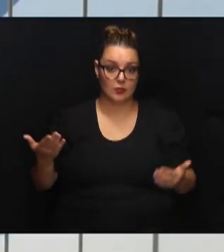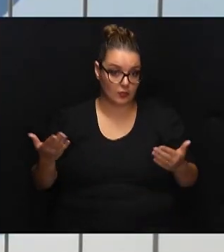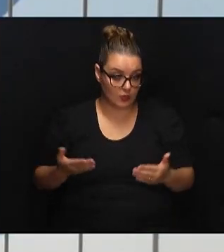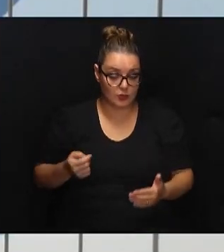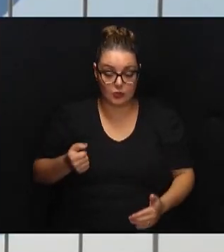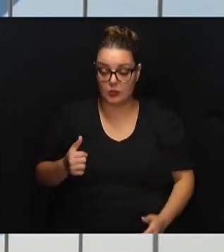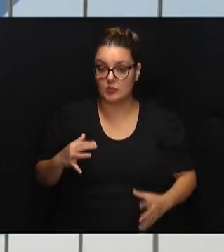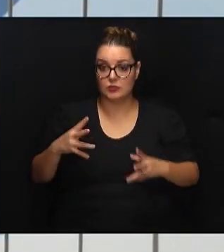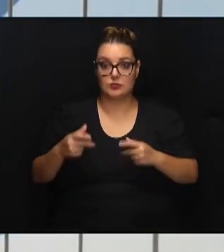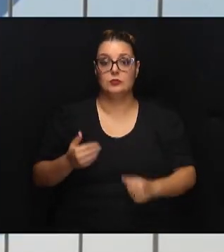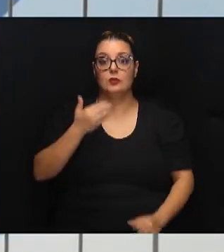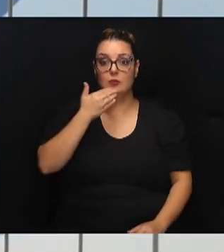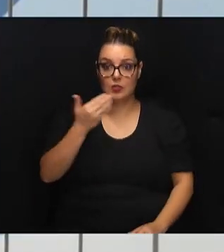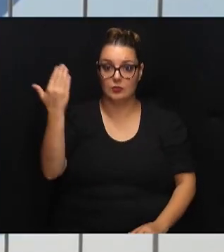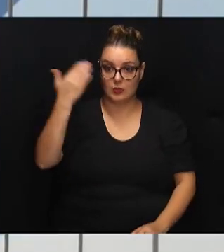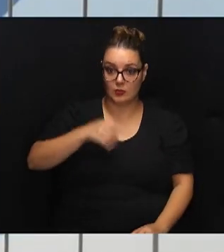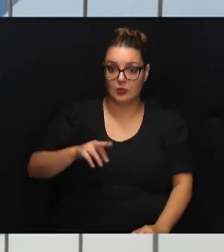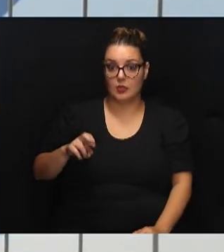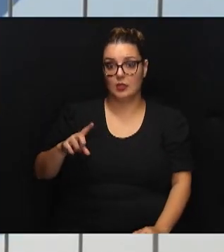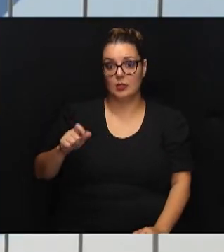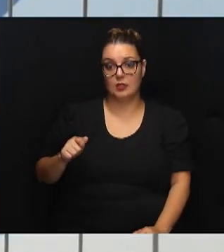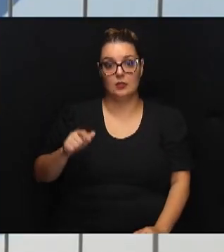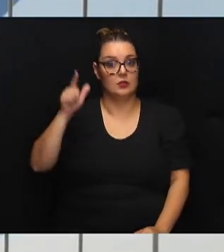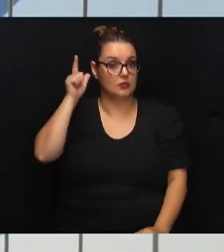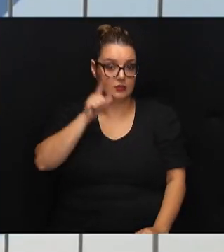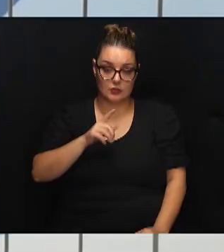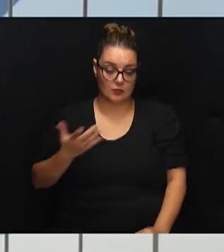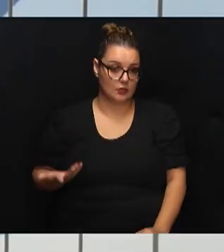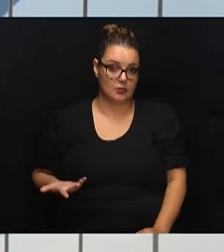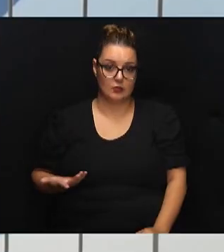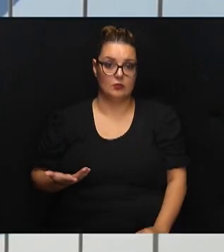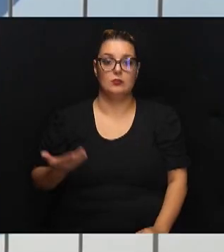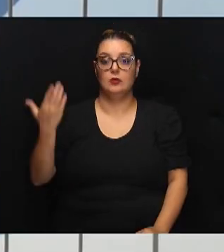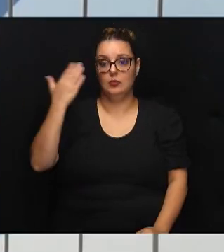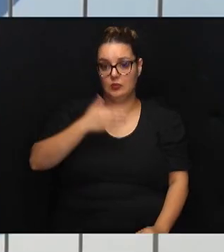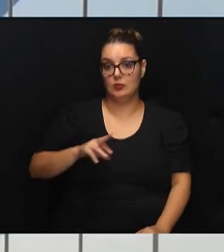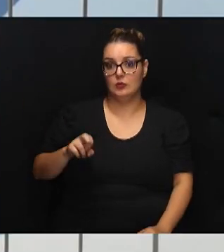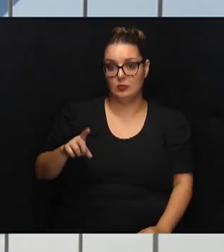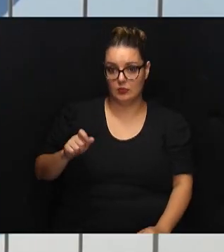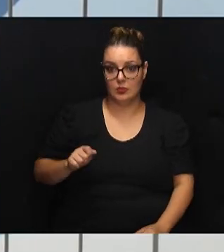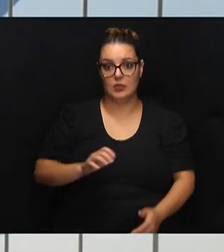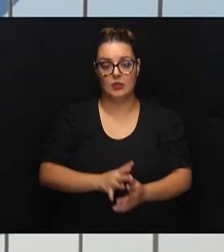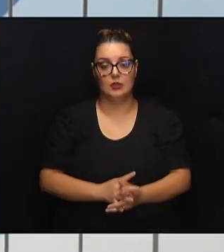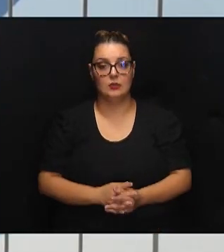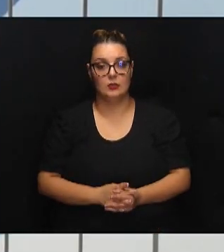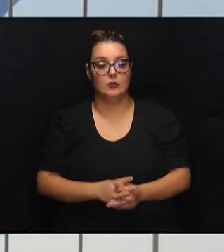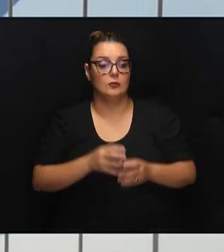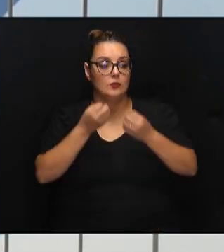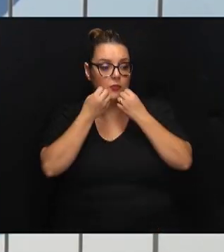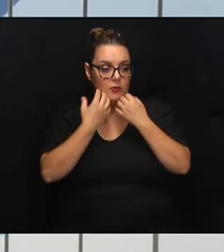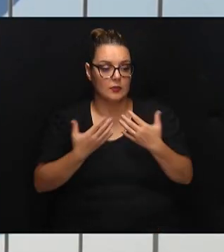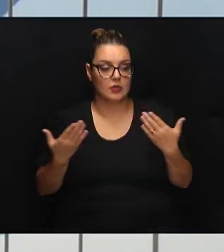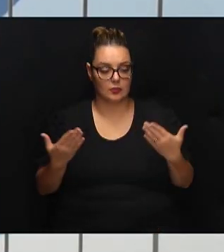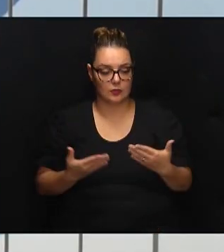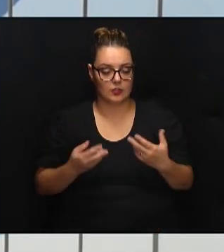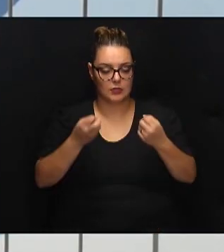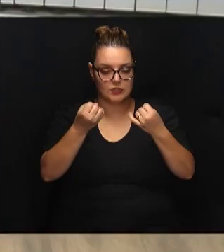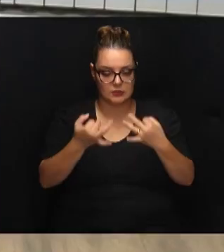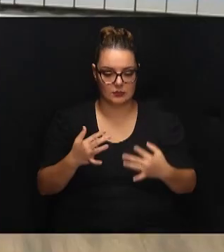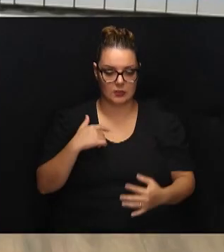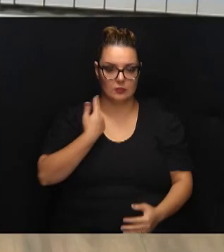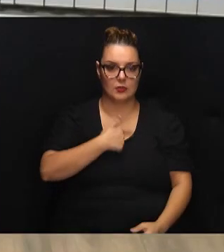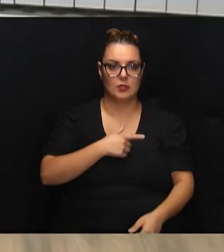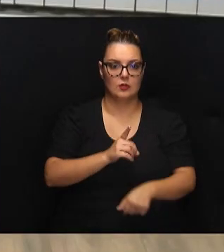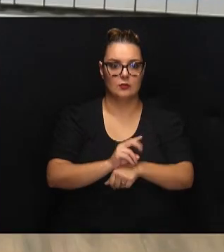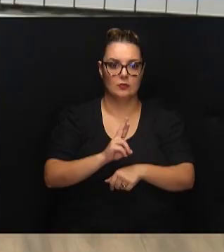você vai pede para comprovar a renda, ele não vai conseguir comprovar essa renda. Muito bem. Agora, esclarece para a gente,